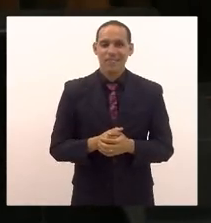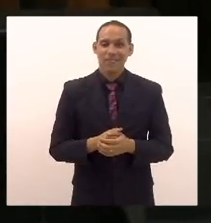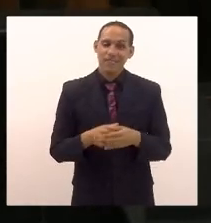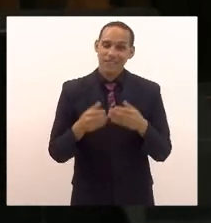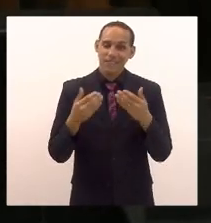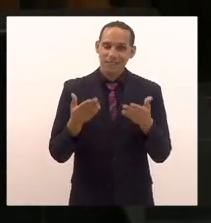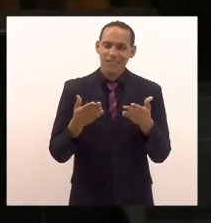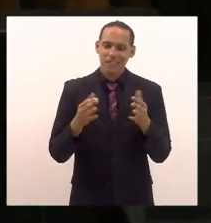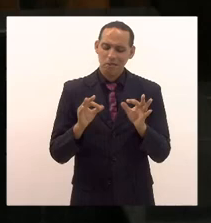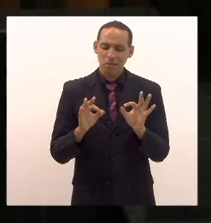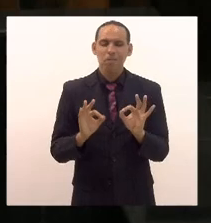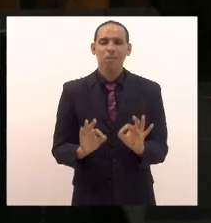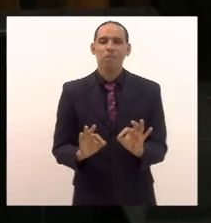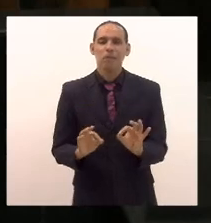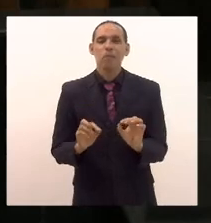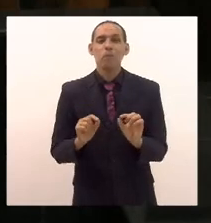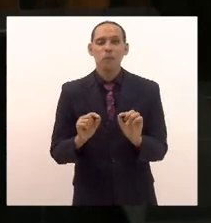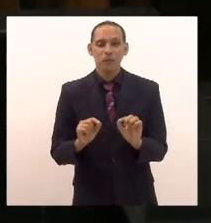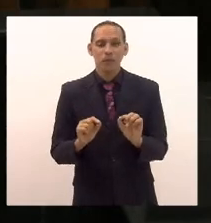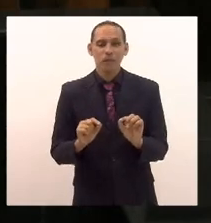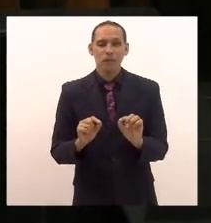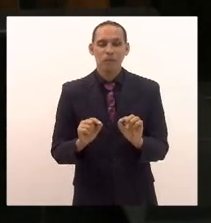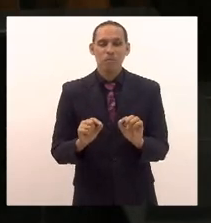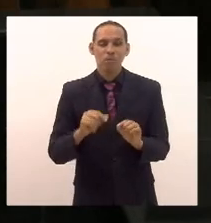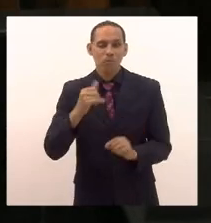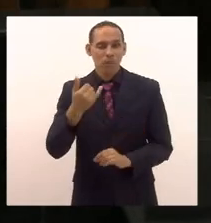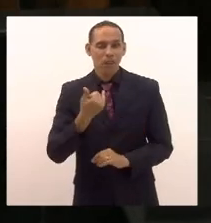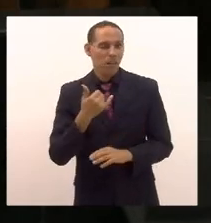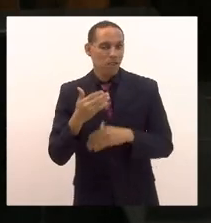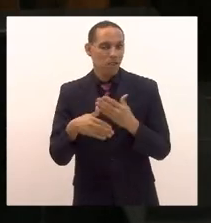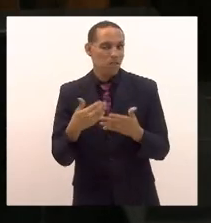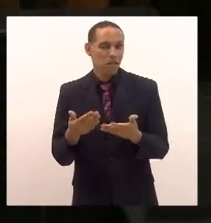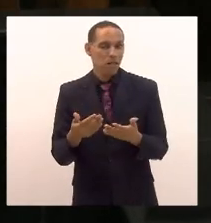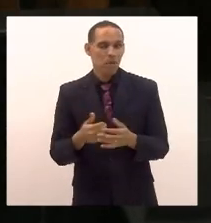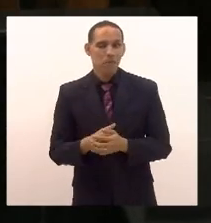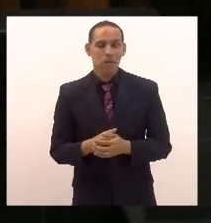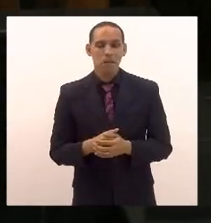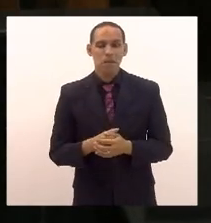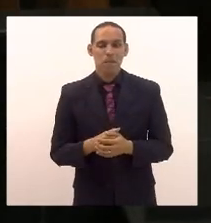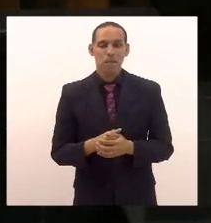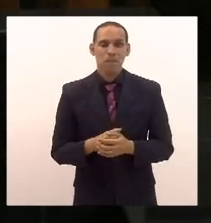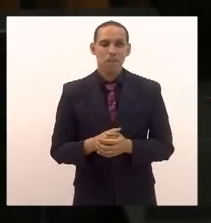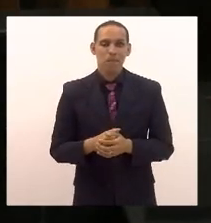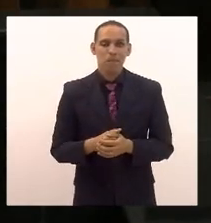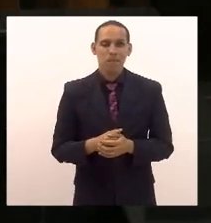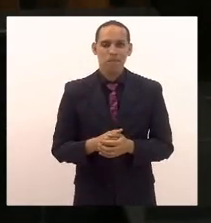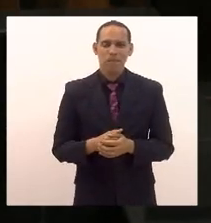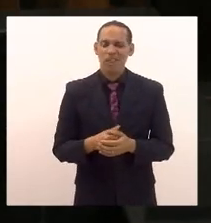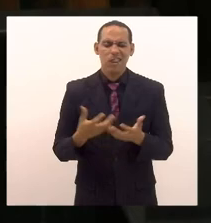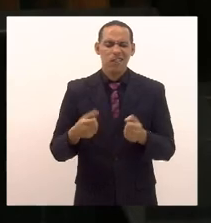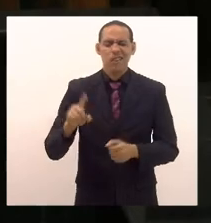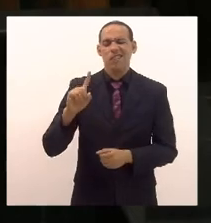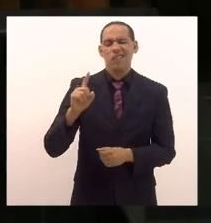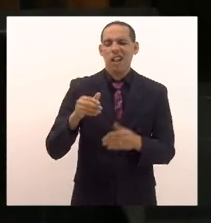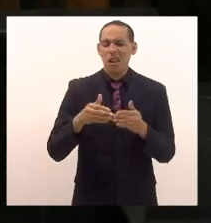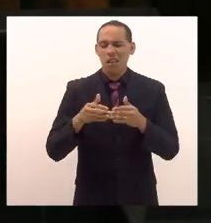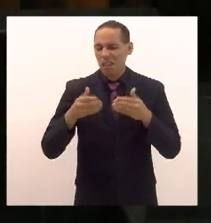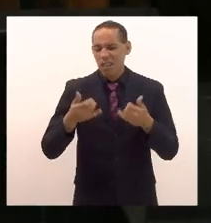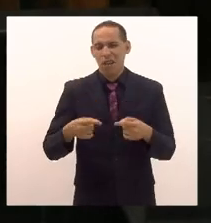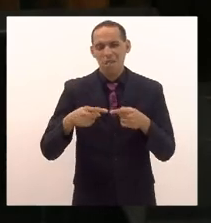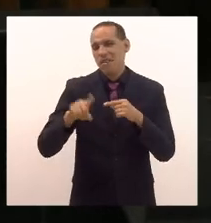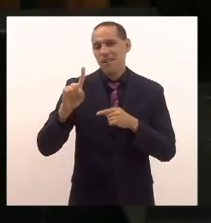vossa excelência corretamente Não me diga que não aceito pela